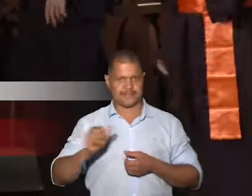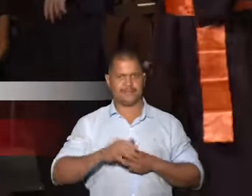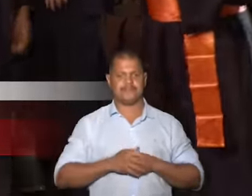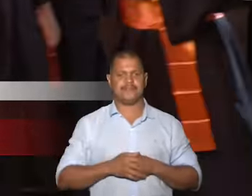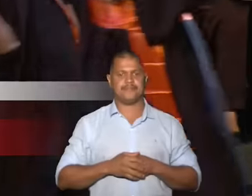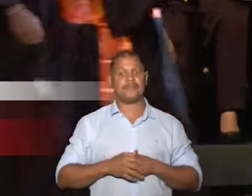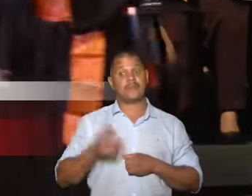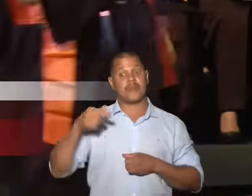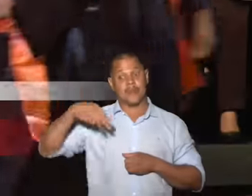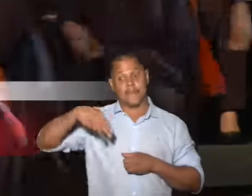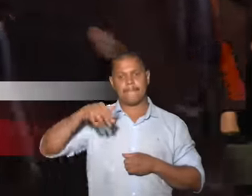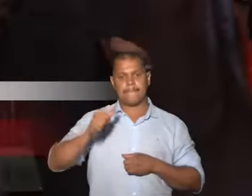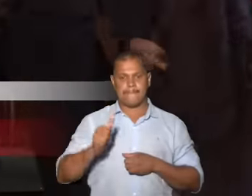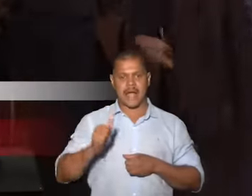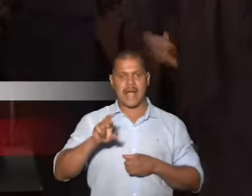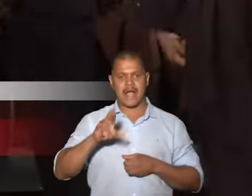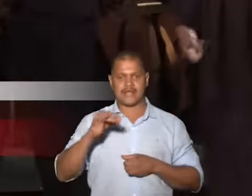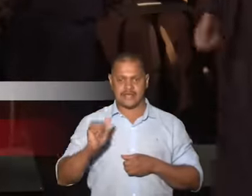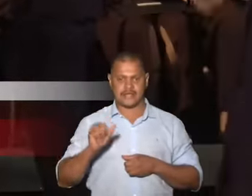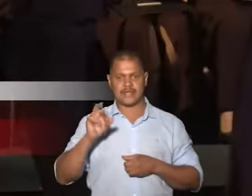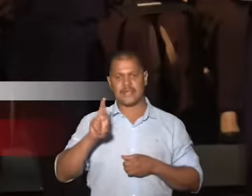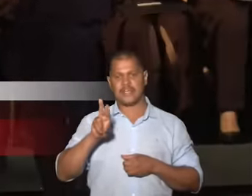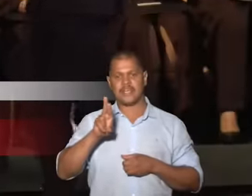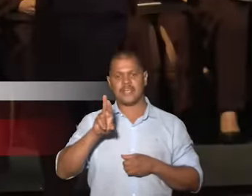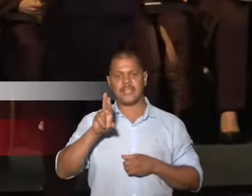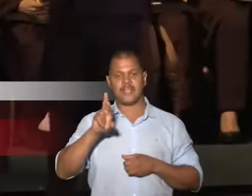Márcia Vieira Rios.